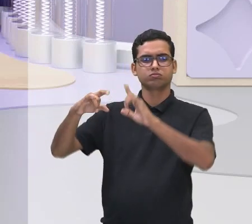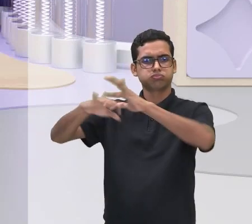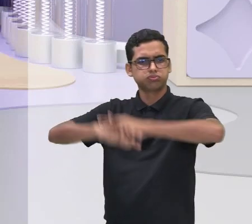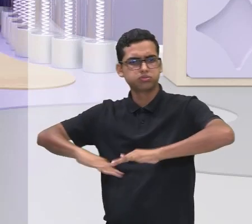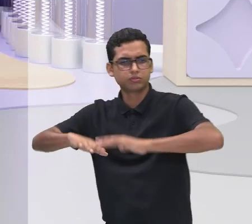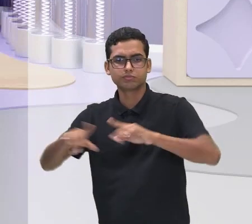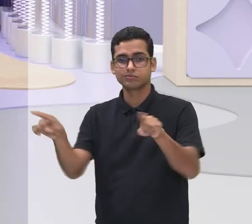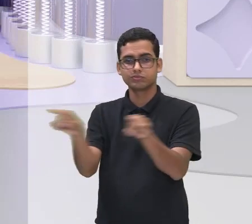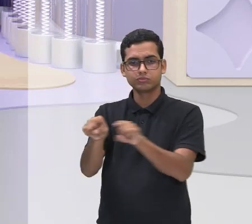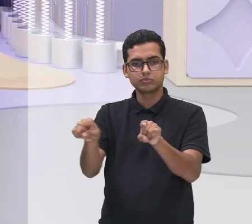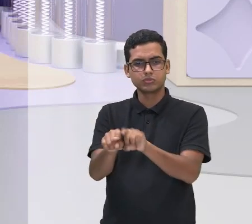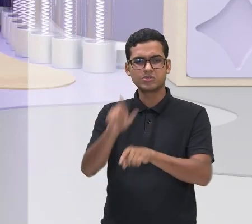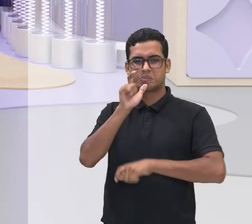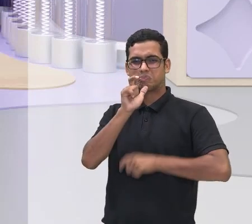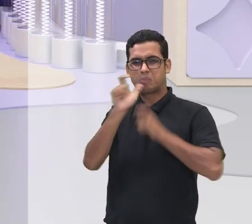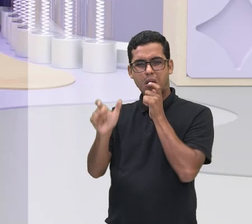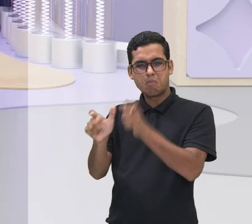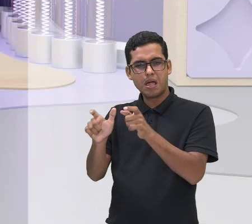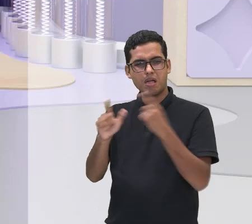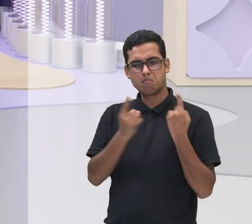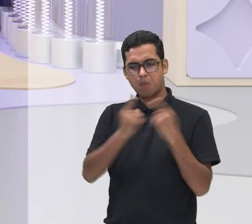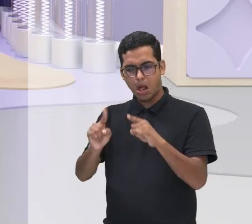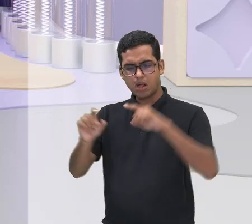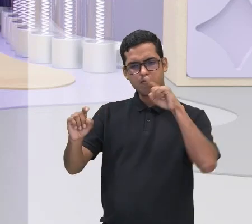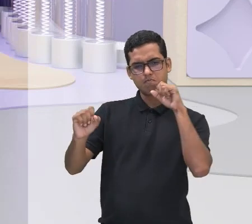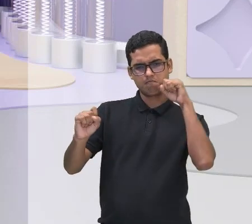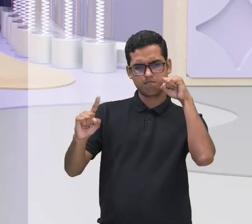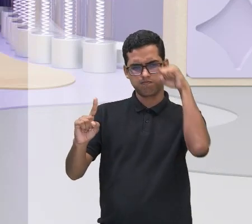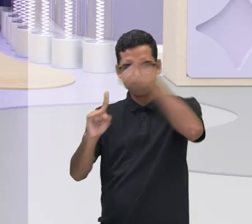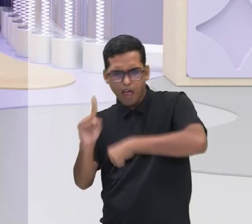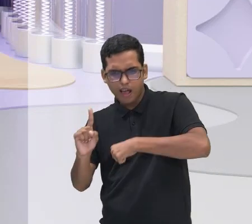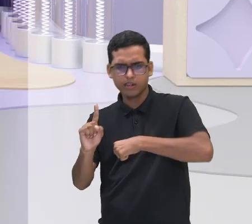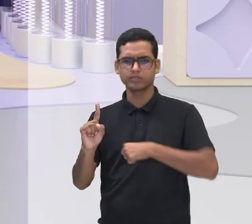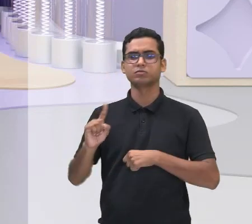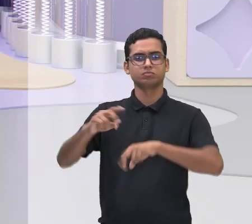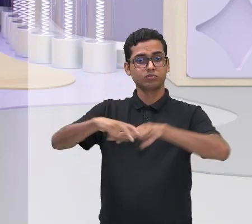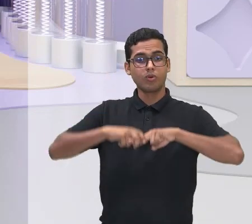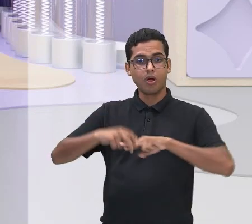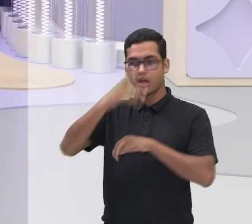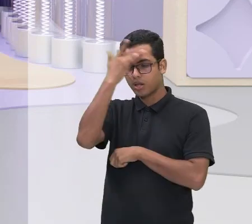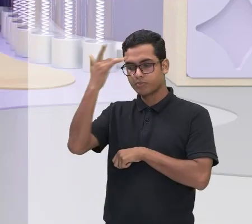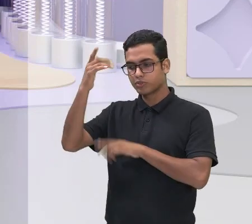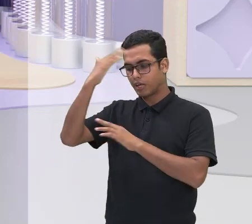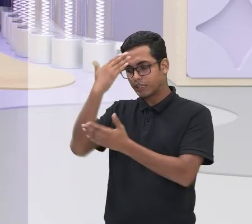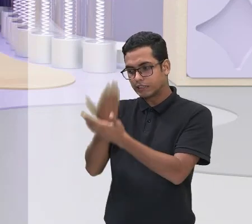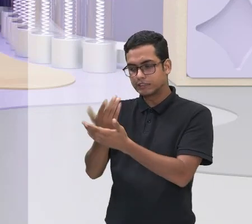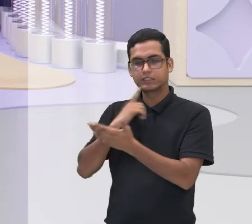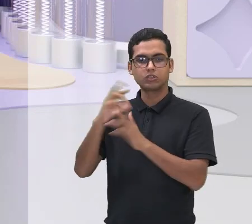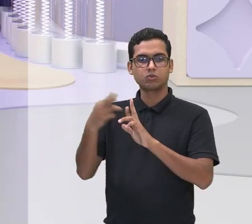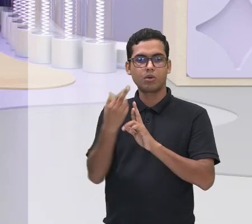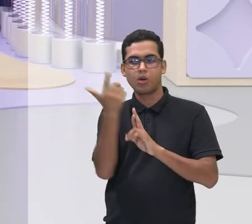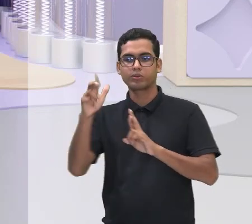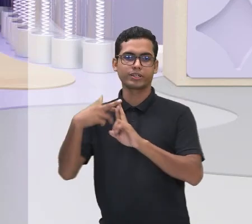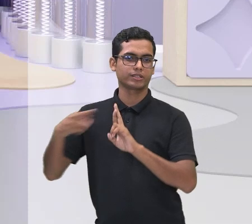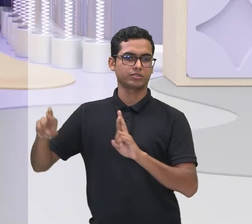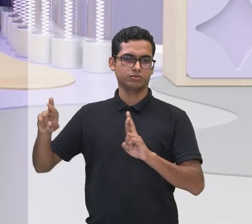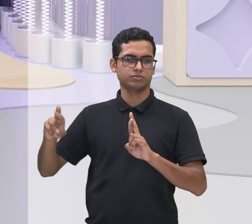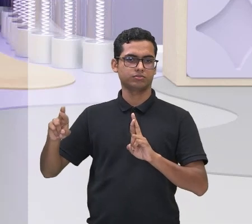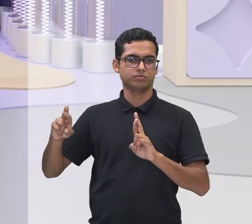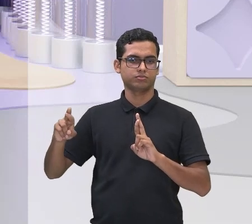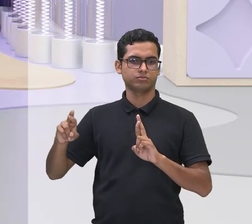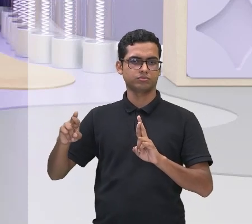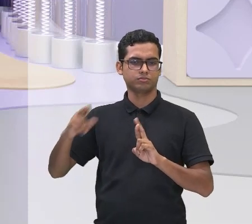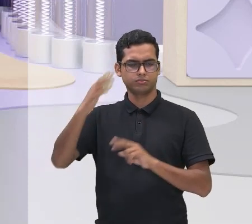agredir pessoas por conta de suas práticas religiosas e crenças. Excelente conceito